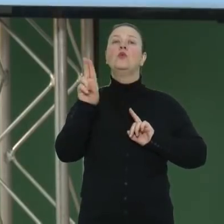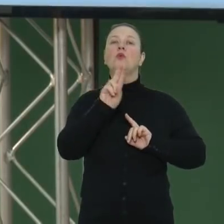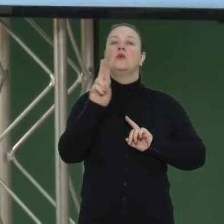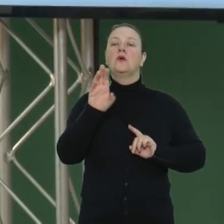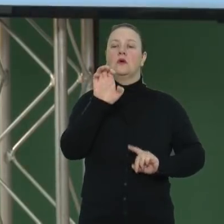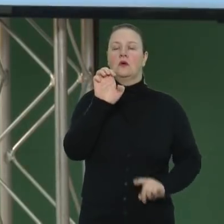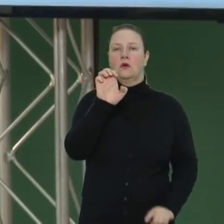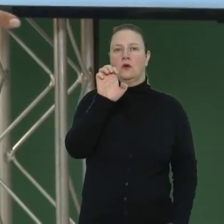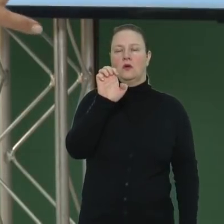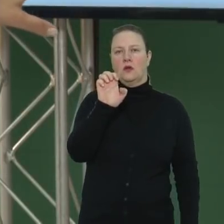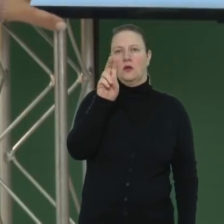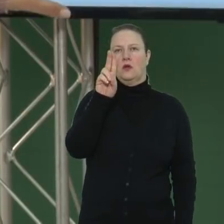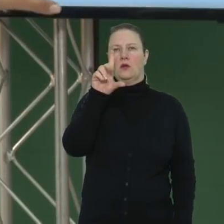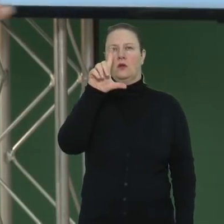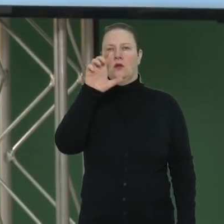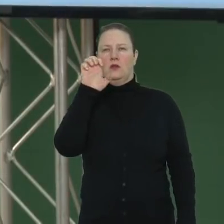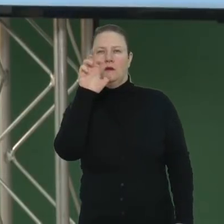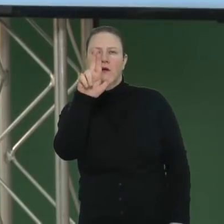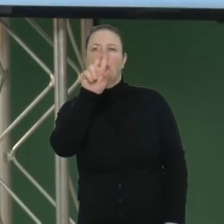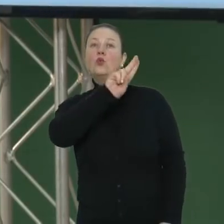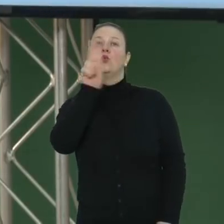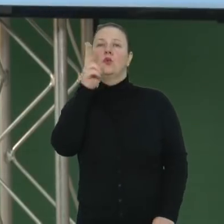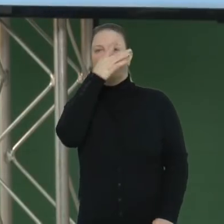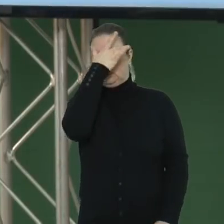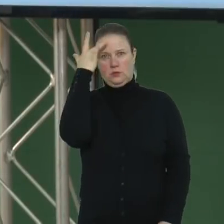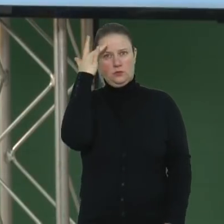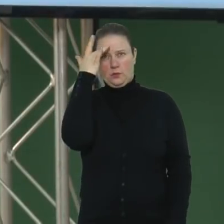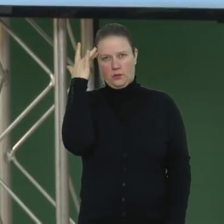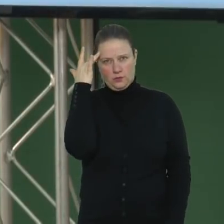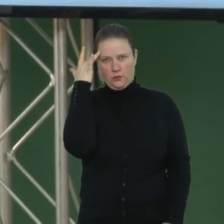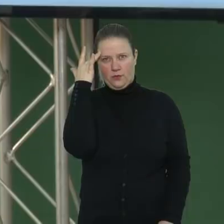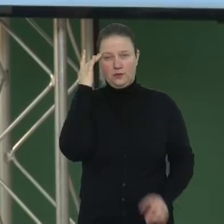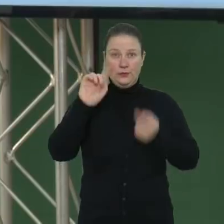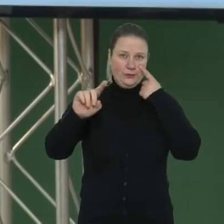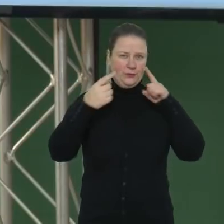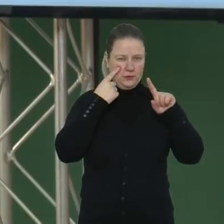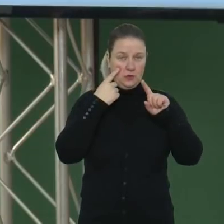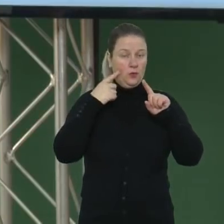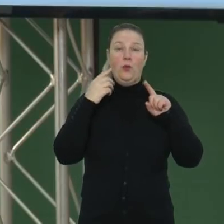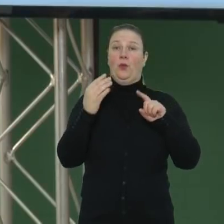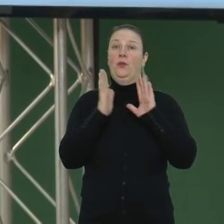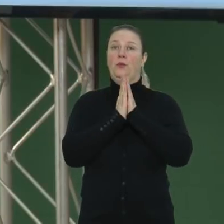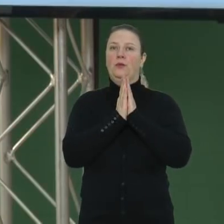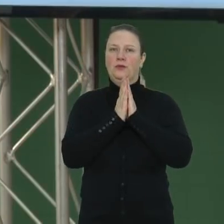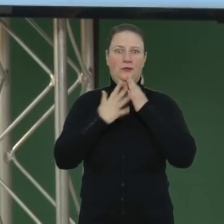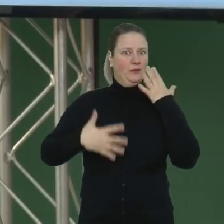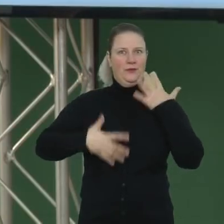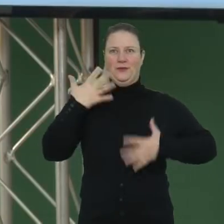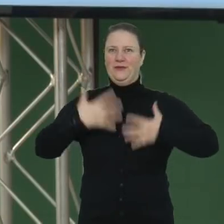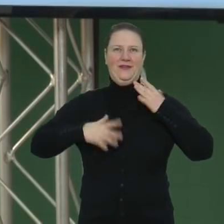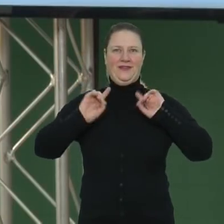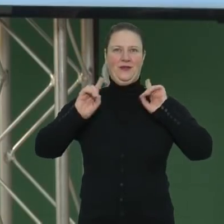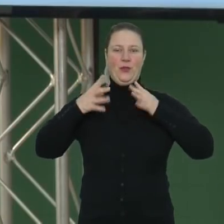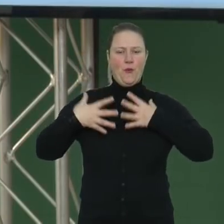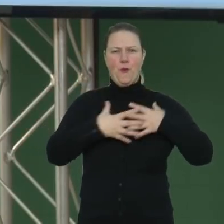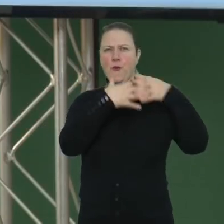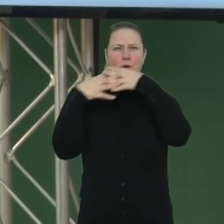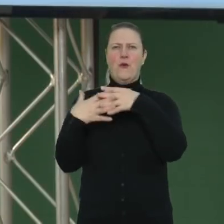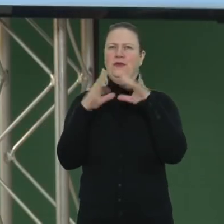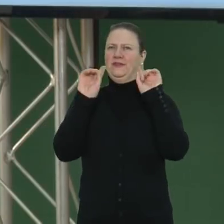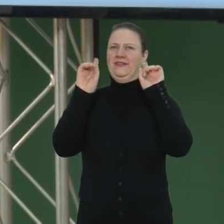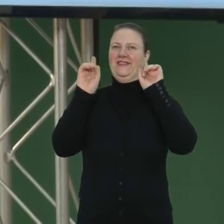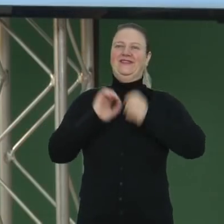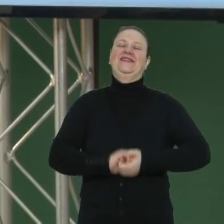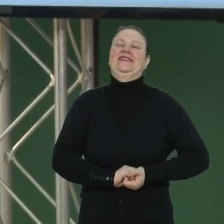é o Euler, né. Então, só para vocês aqui não confundirem com esse E, tudo bem? Então, vamos lá, corrigindo como que ficou, então, a